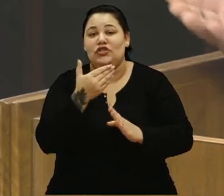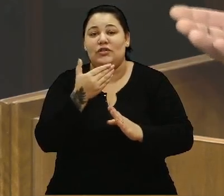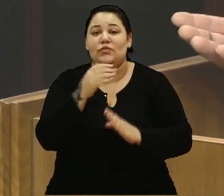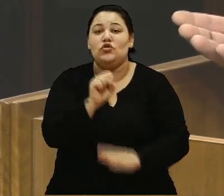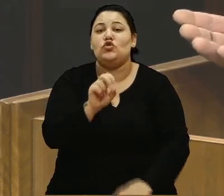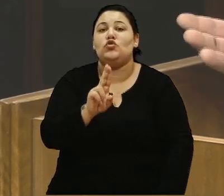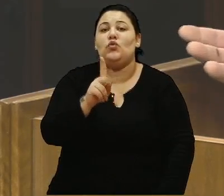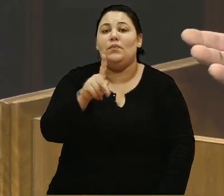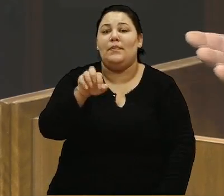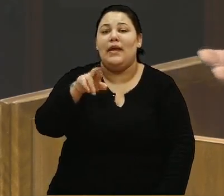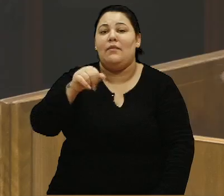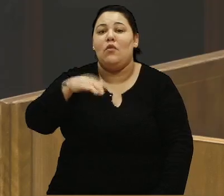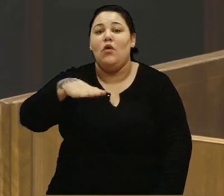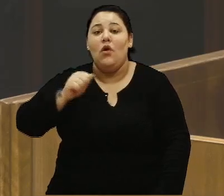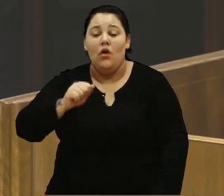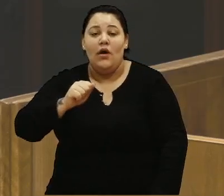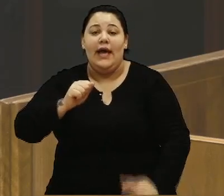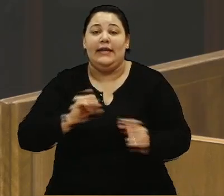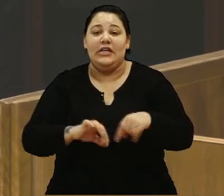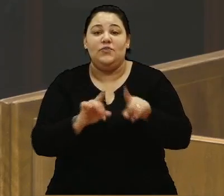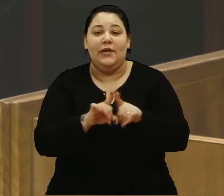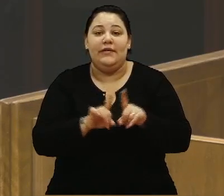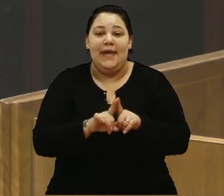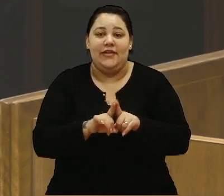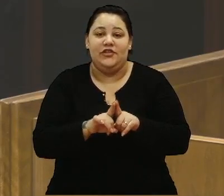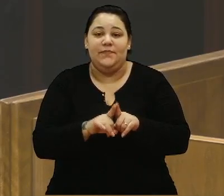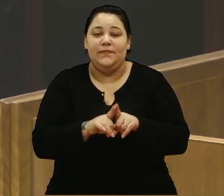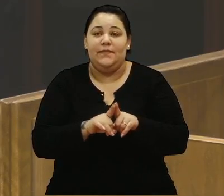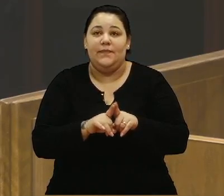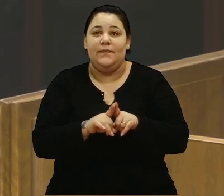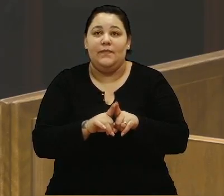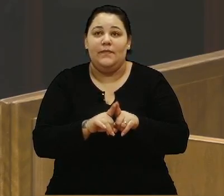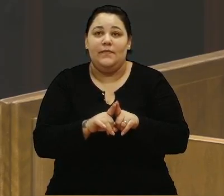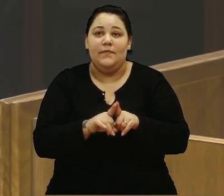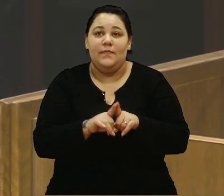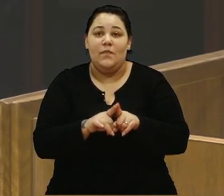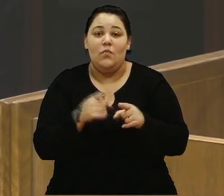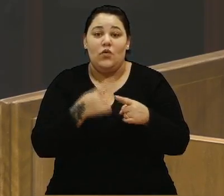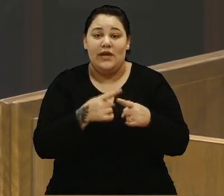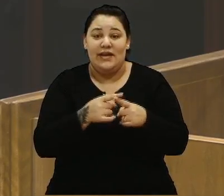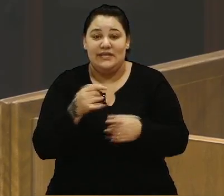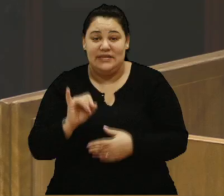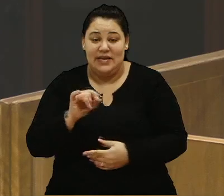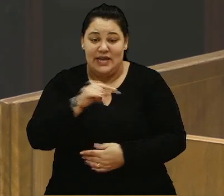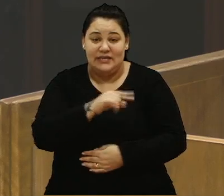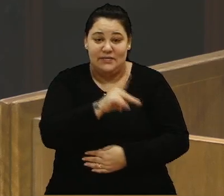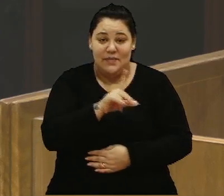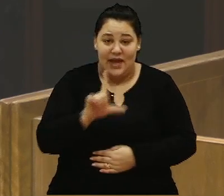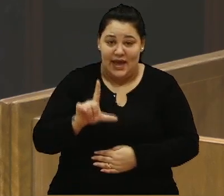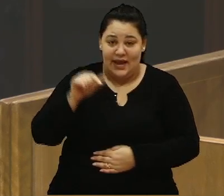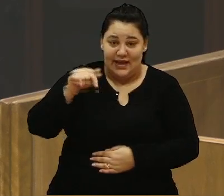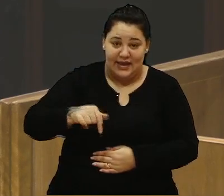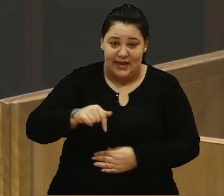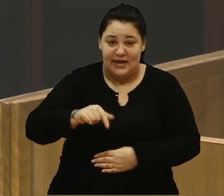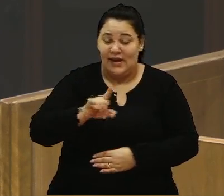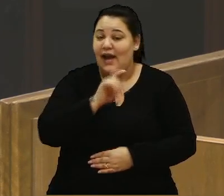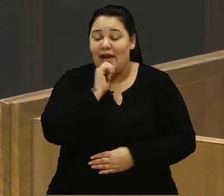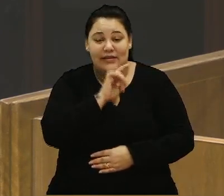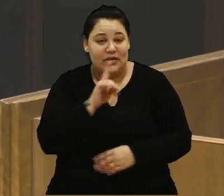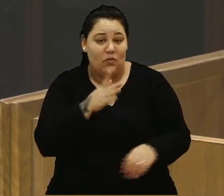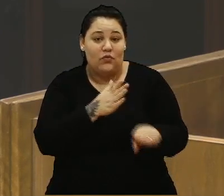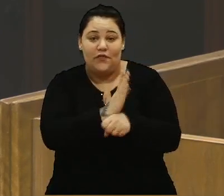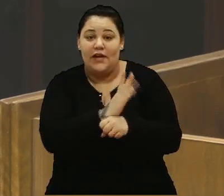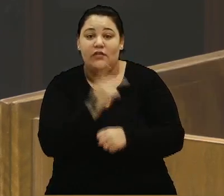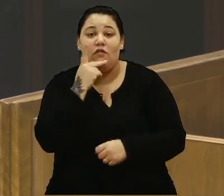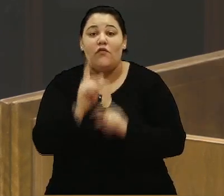Como a gente está acostumado a ver, infelizmente. Porque se esse PL aqui não for aprovado, eu